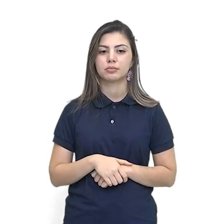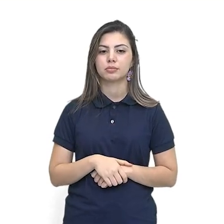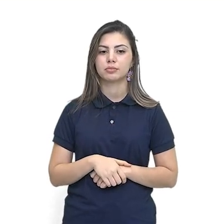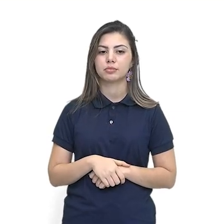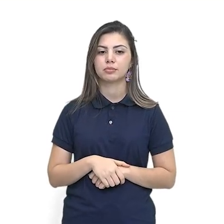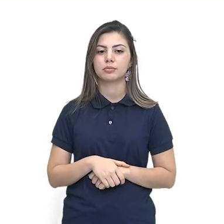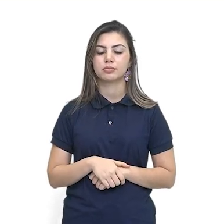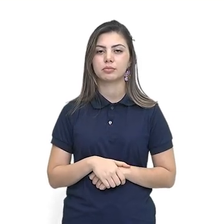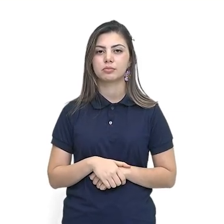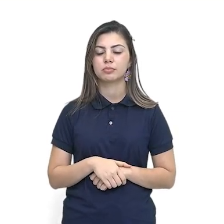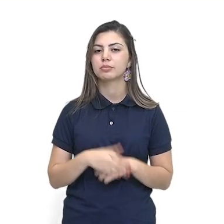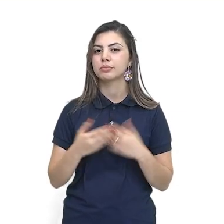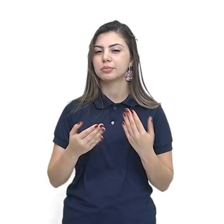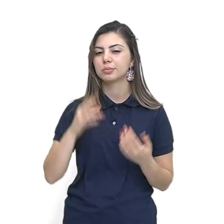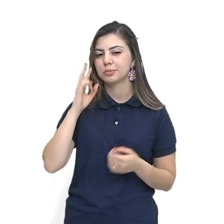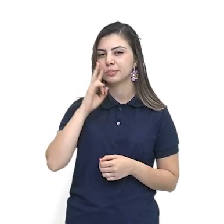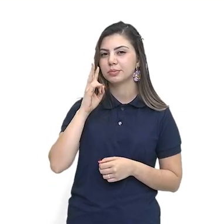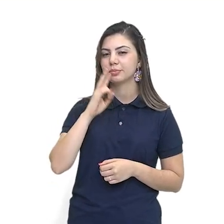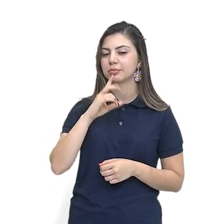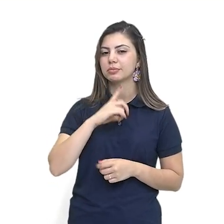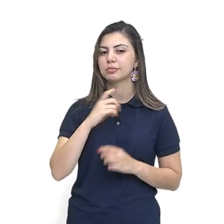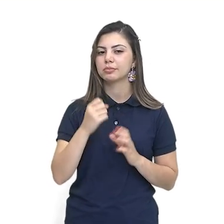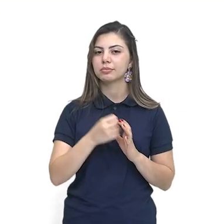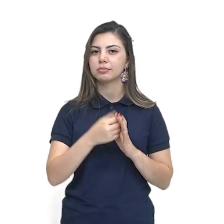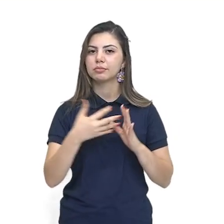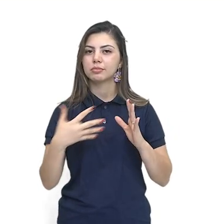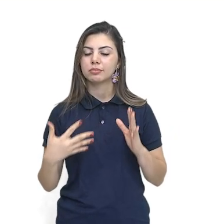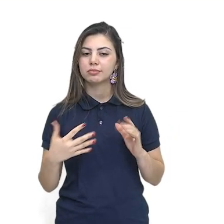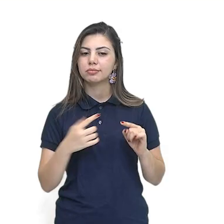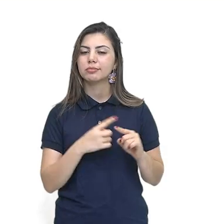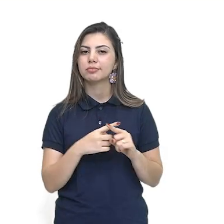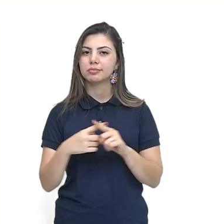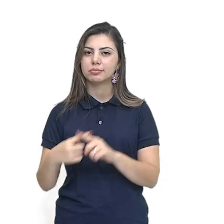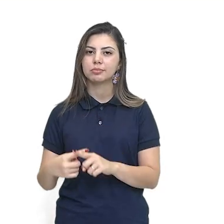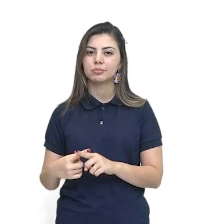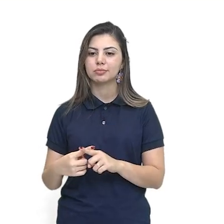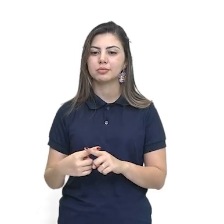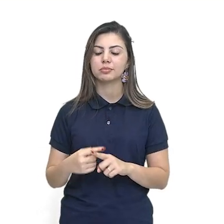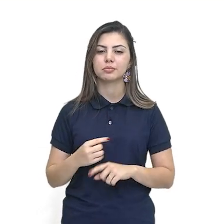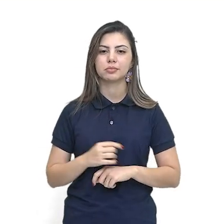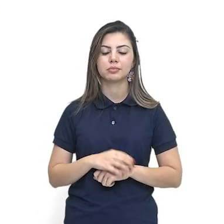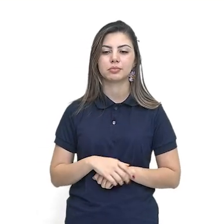aqui naquela propriedade da multiplicação, né?